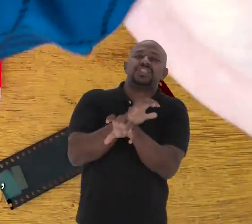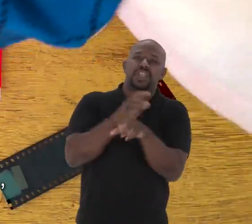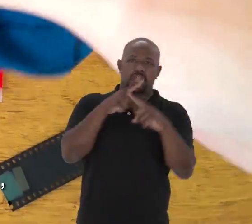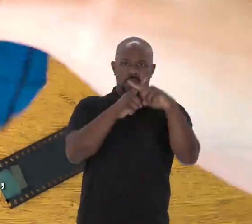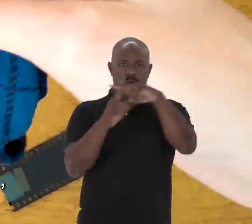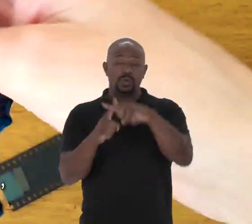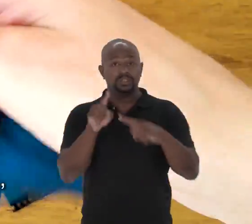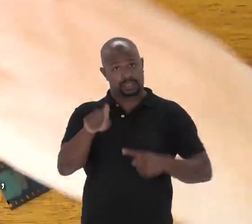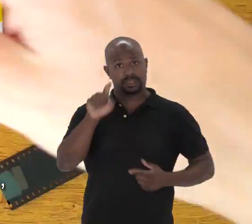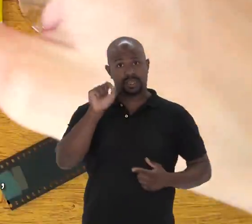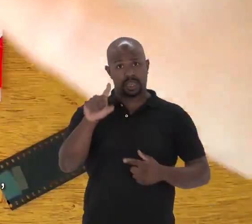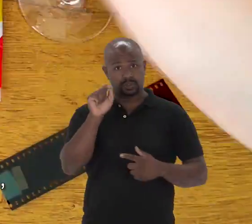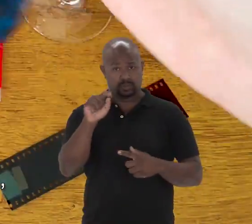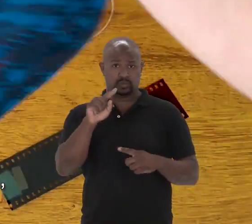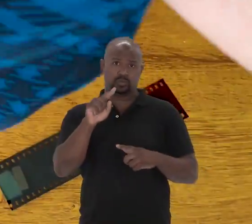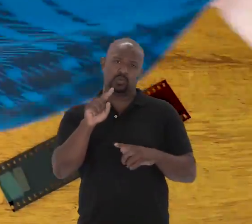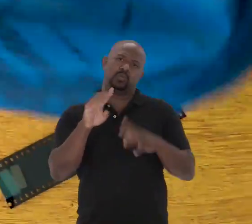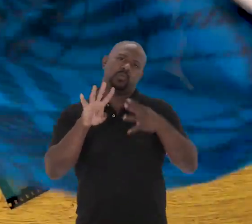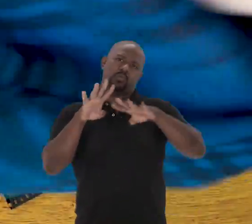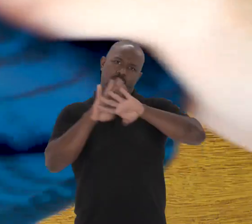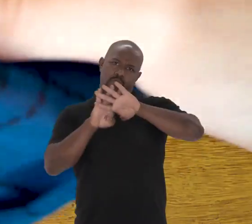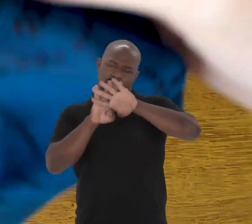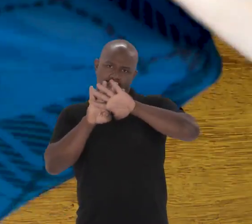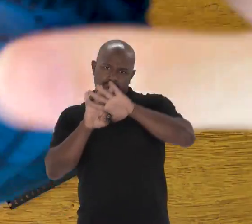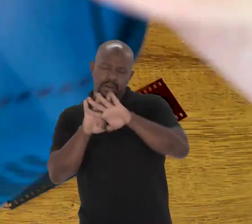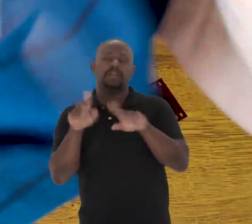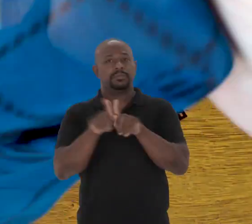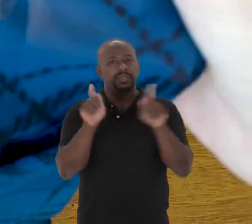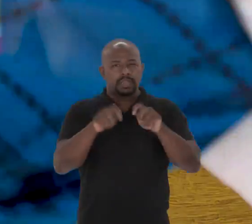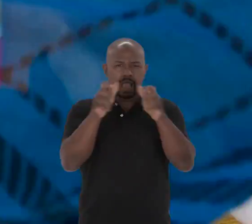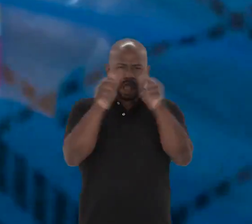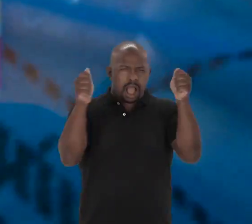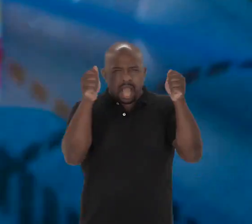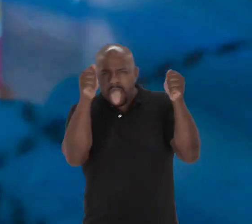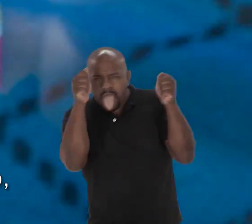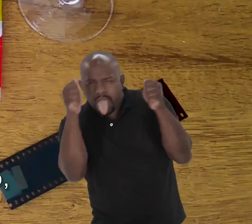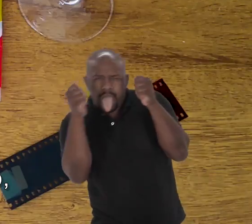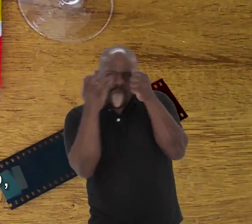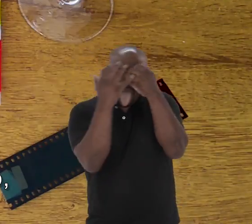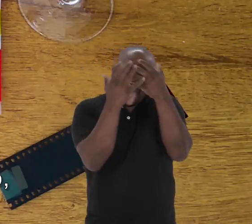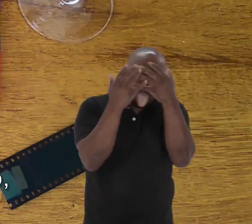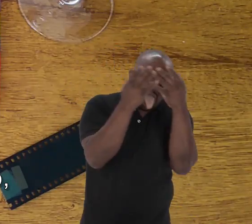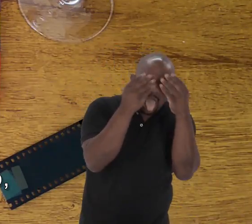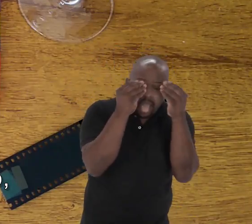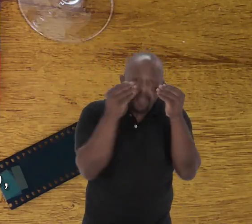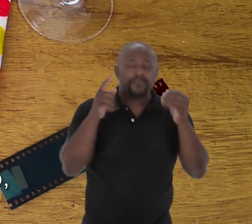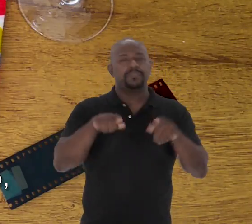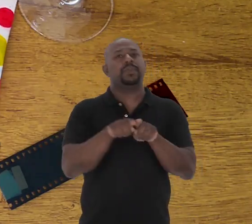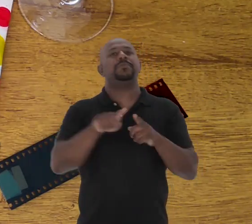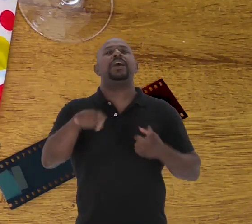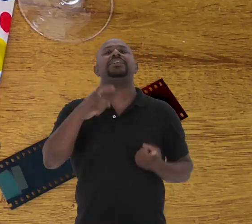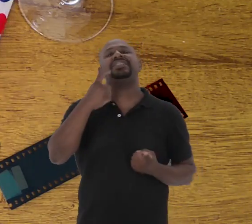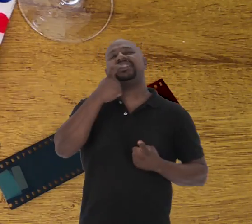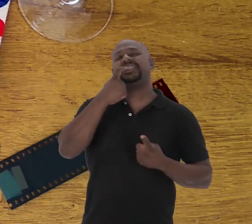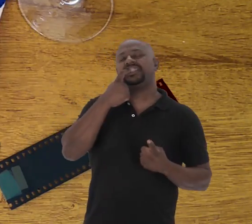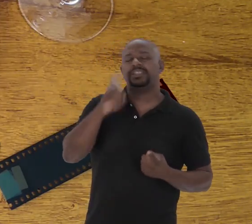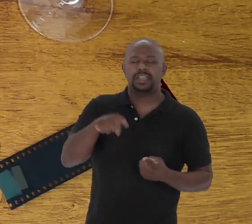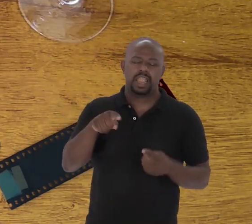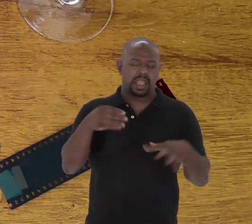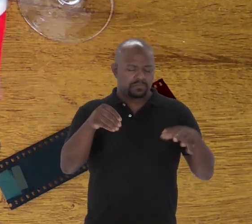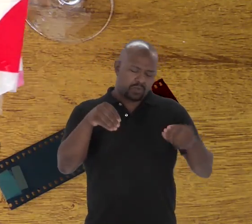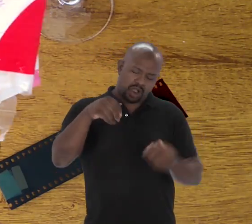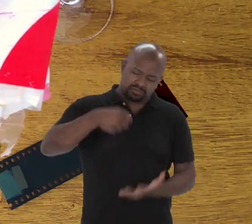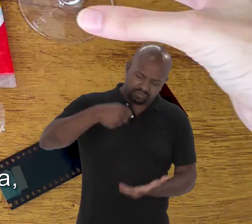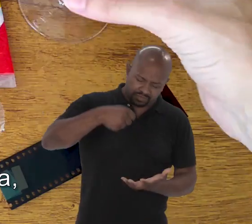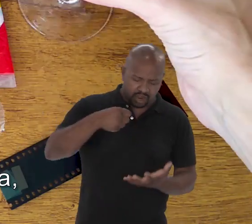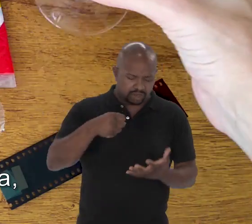E essa outra, azul, quadriculada, também translúcida, que dá para ver do outro lado. Eu também separei um plástico, que é uma embalagem